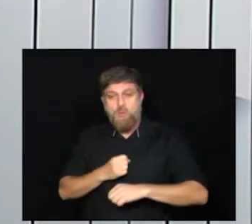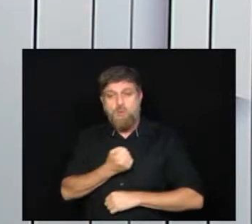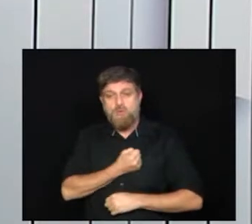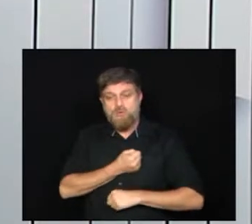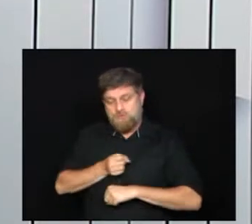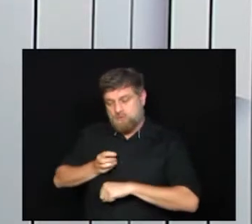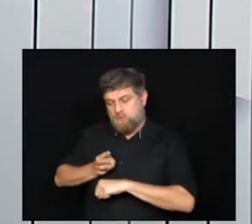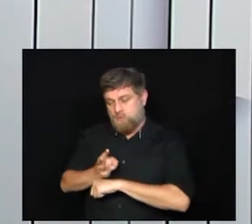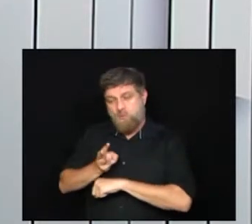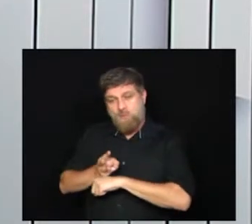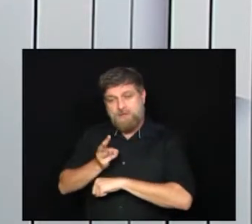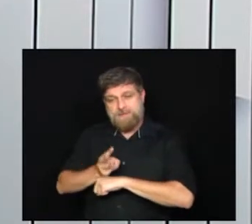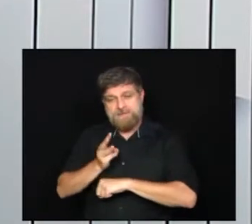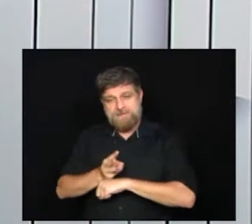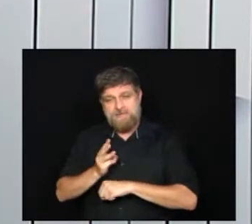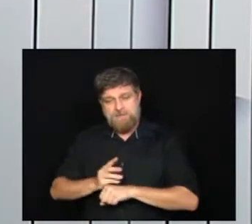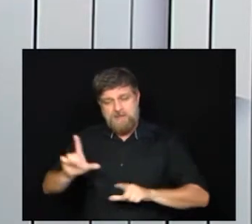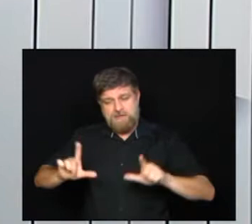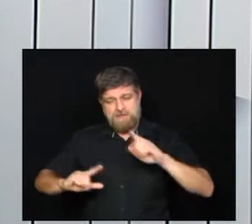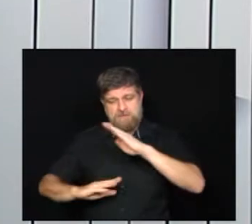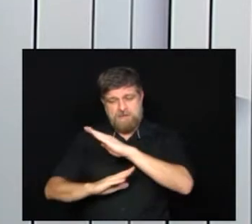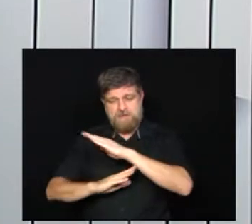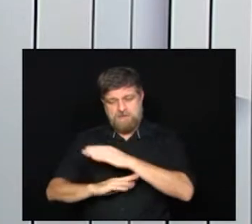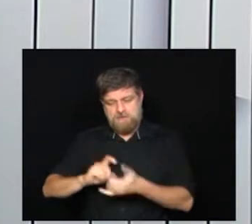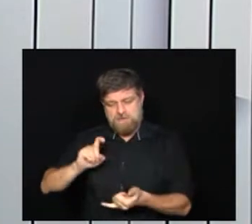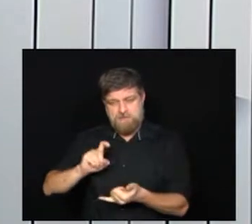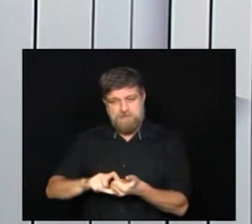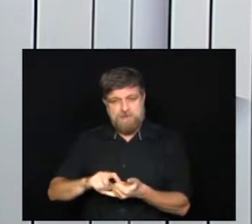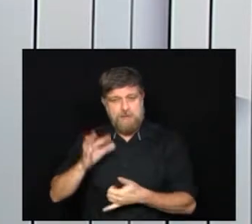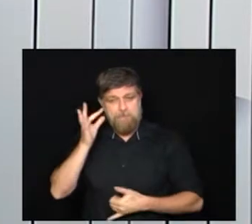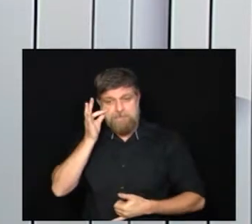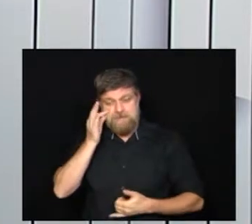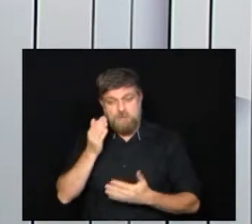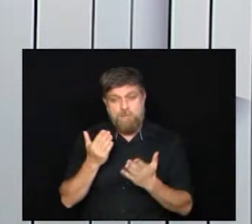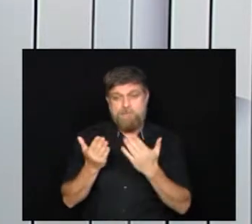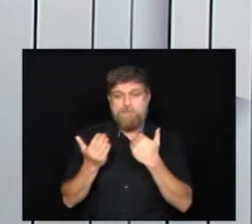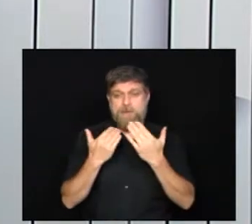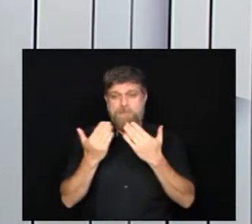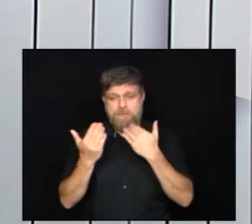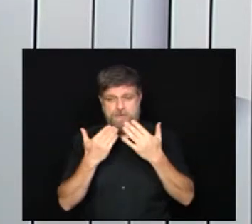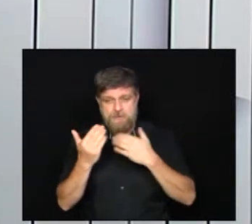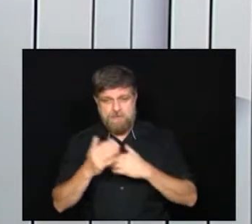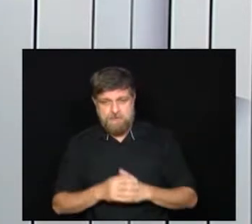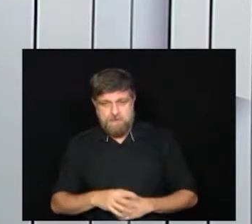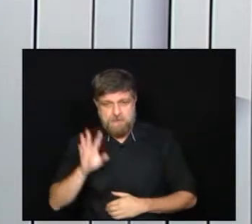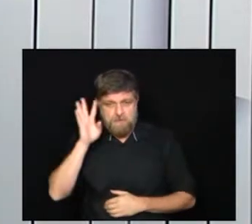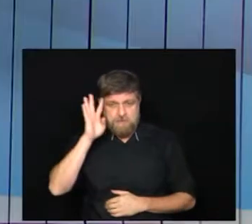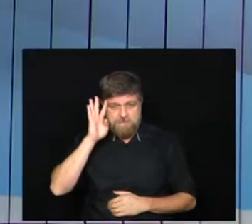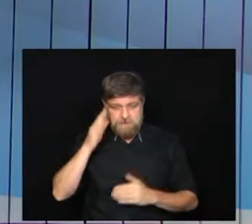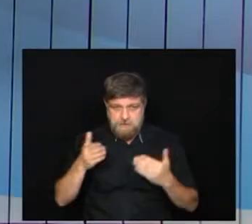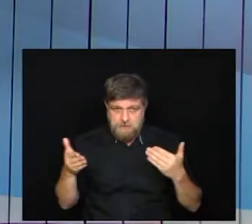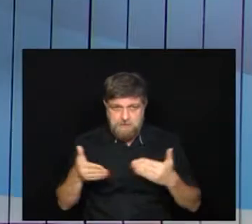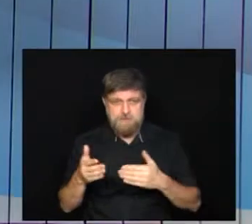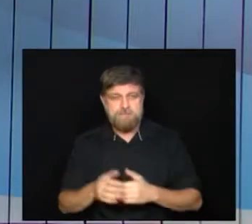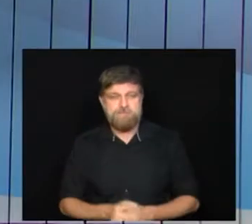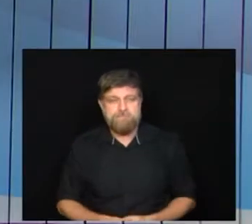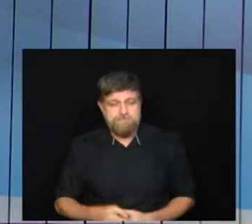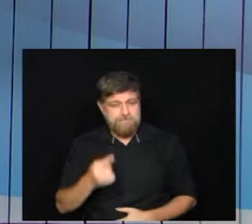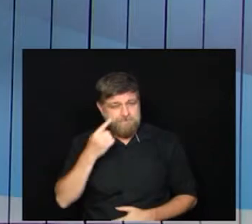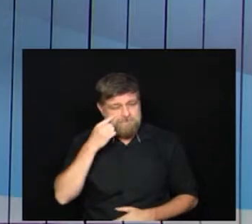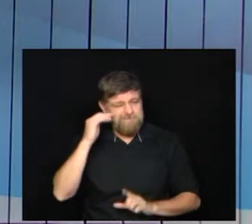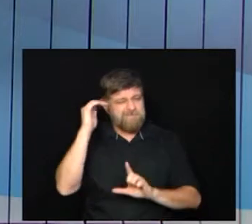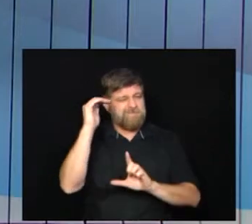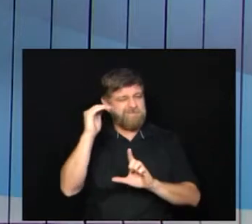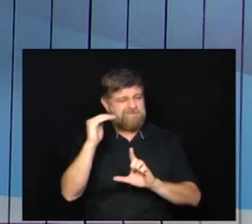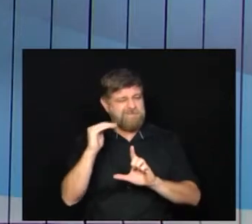o WhatsApp da TV Câmara Campinas. Você aperta e a gente conversa ao vivo nesta quarta-feira. Confira agora